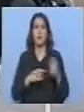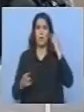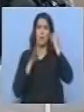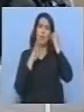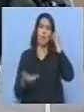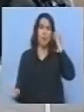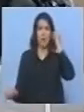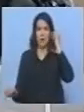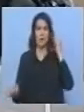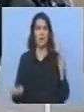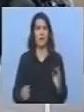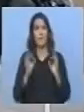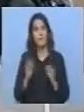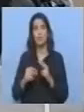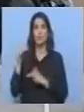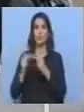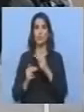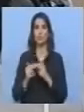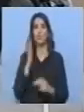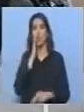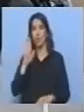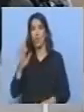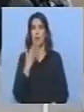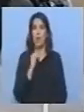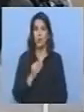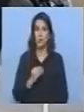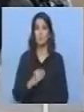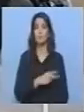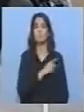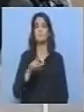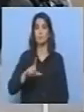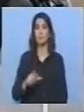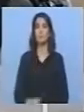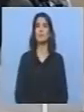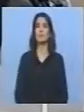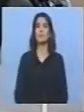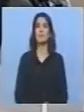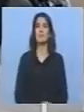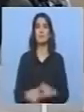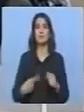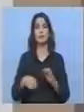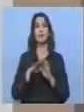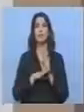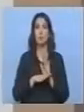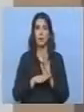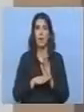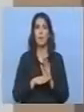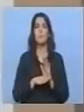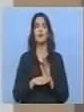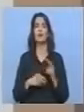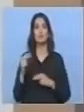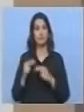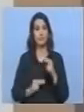fazer isso. Nós temos que construir residências de estudantes. A Universidade de Lisboa está com um grande programa de construção